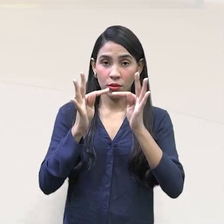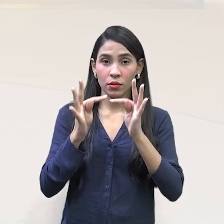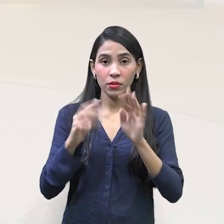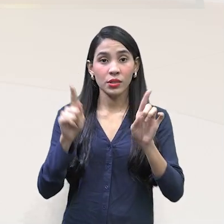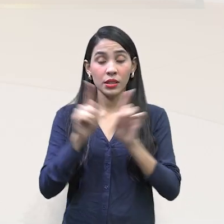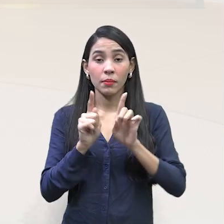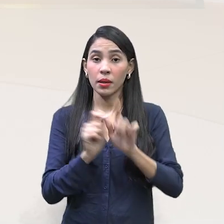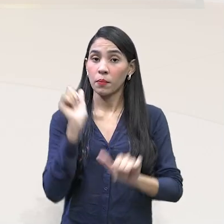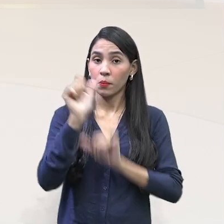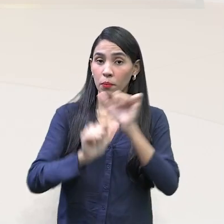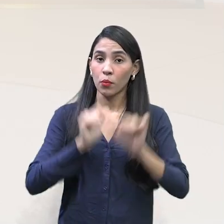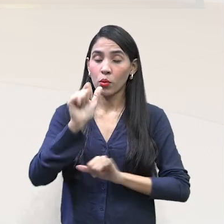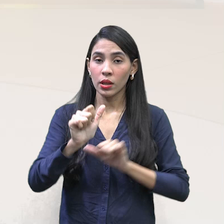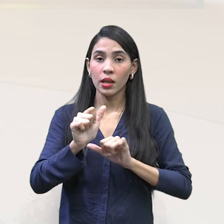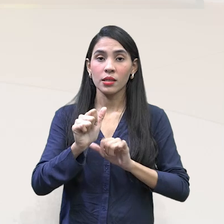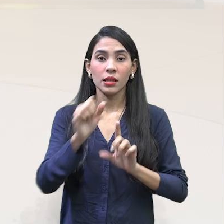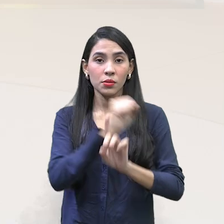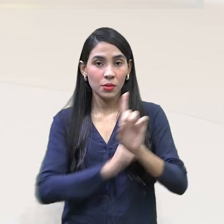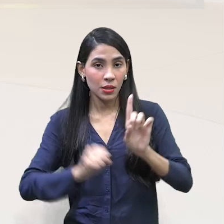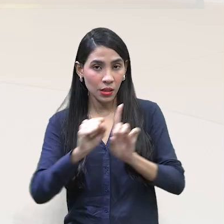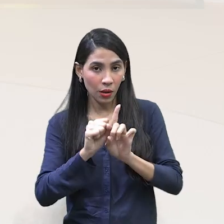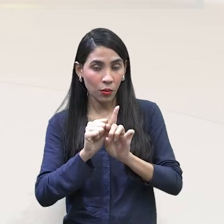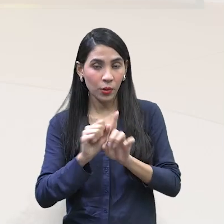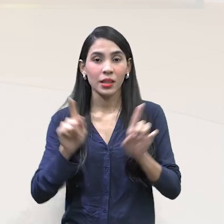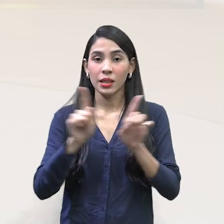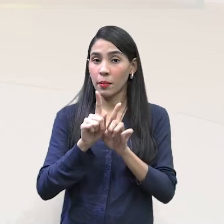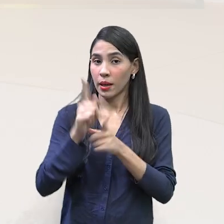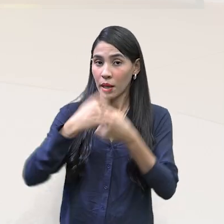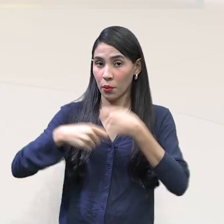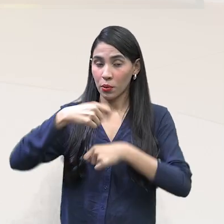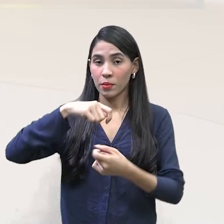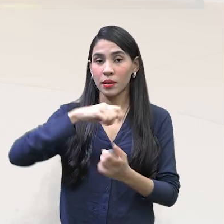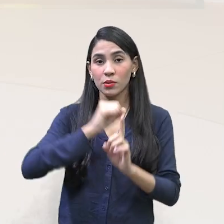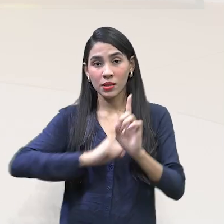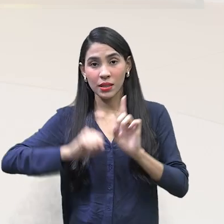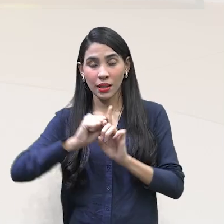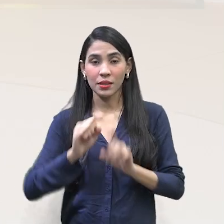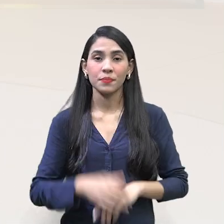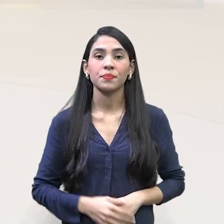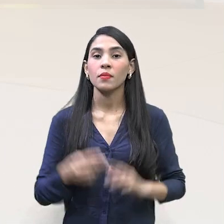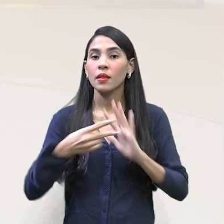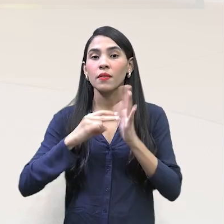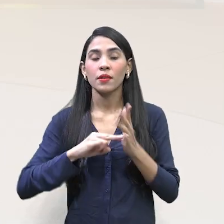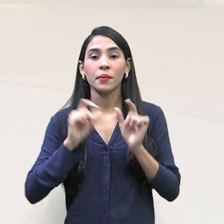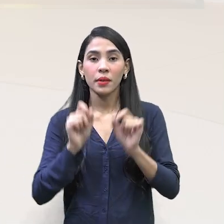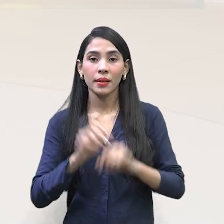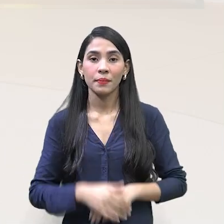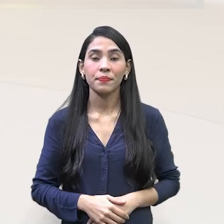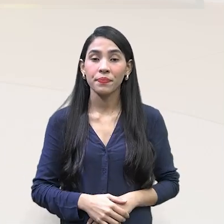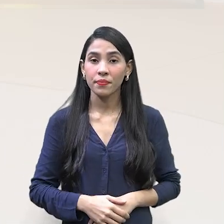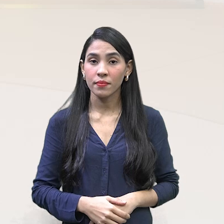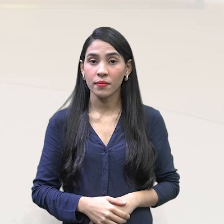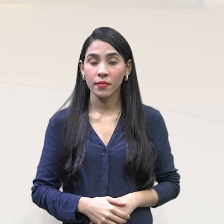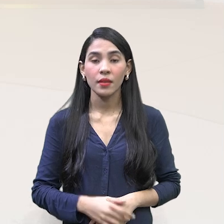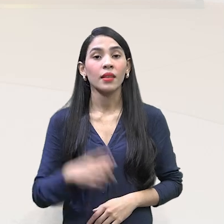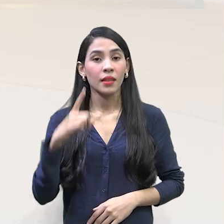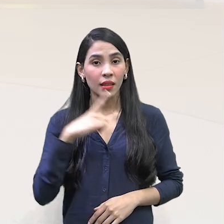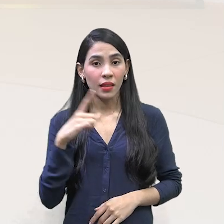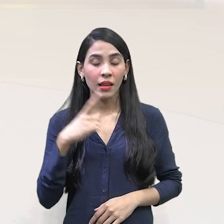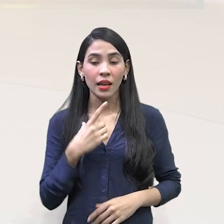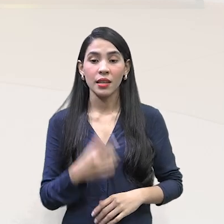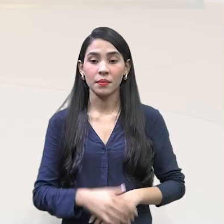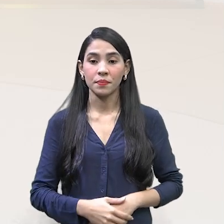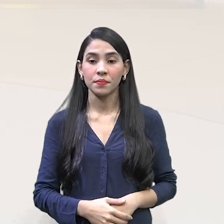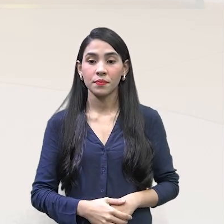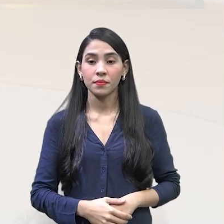e pelas mudanças nas demandas sociais e econômicas da sociedade. Isso quer dizer, né, professor, que tem motivos pelos